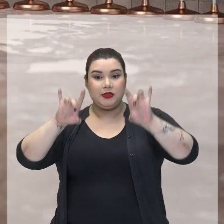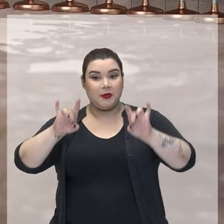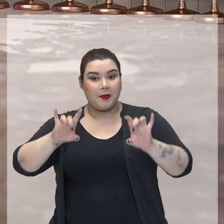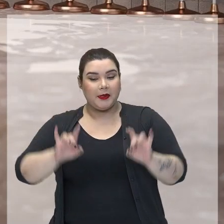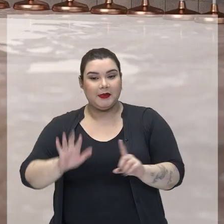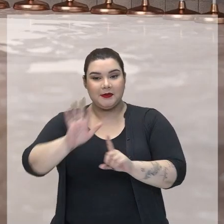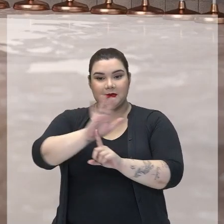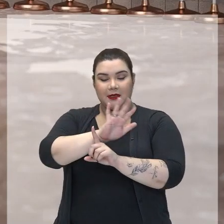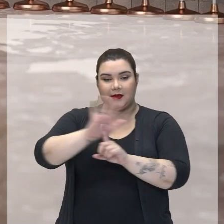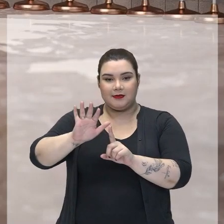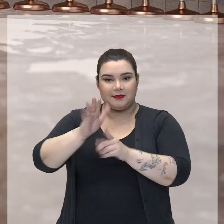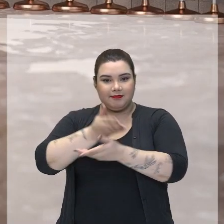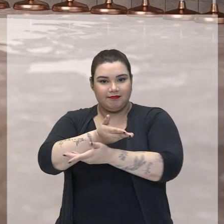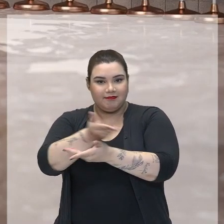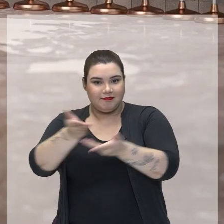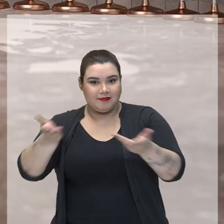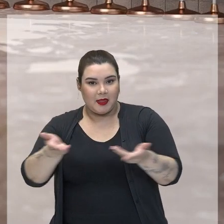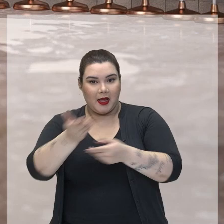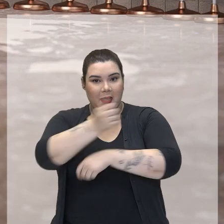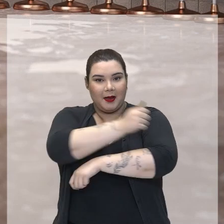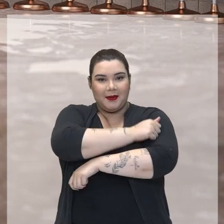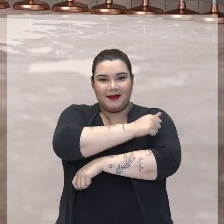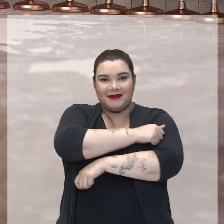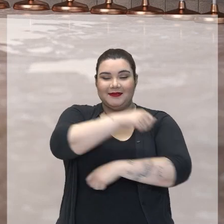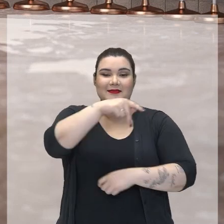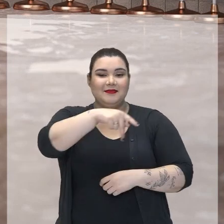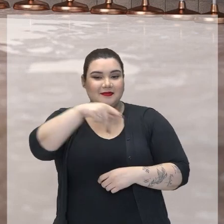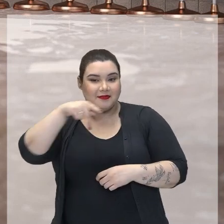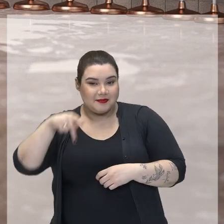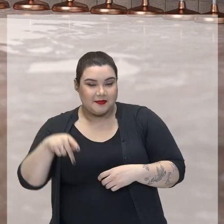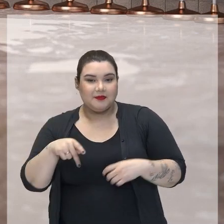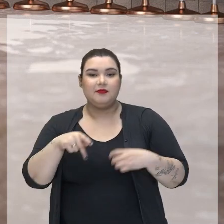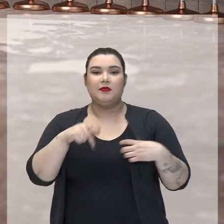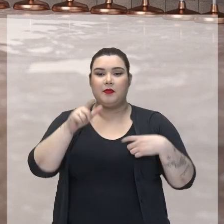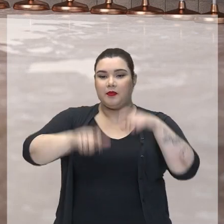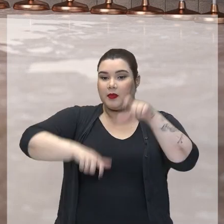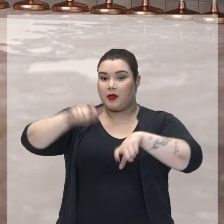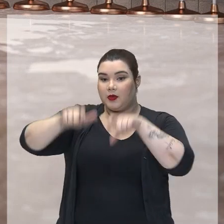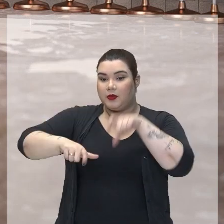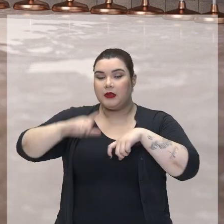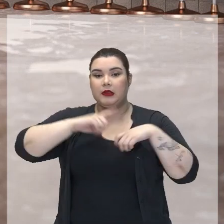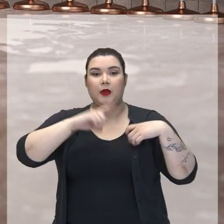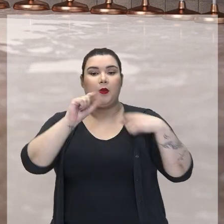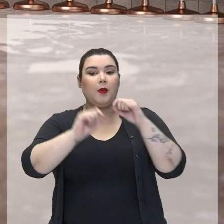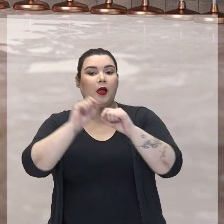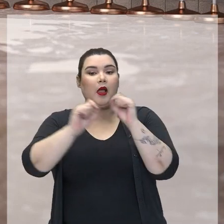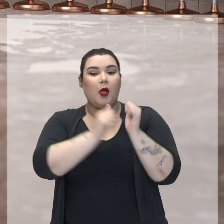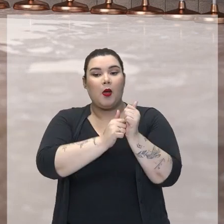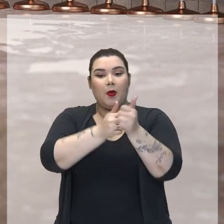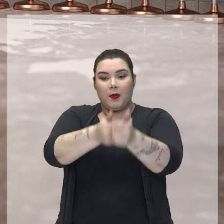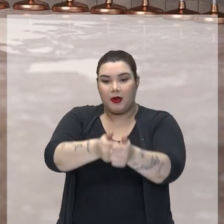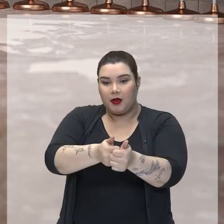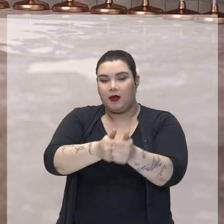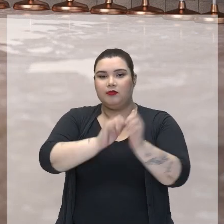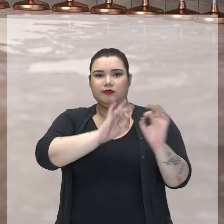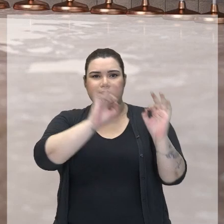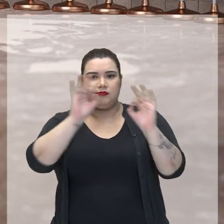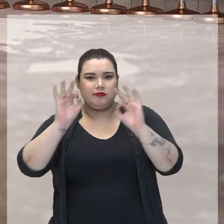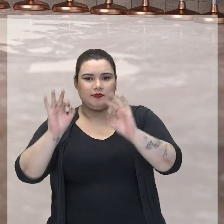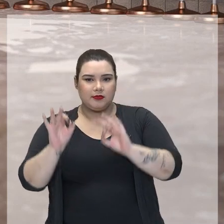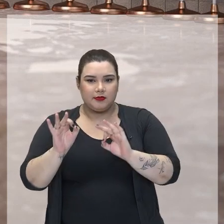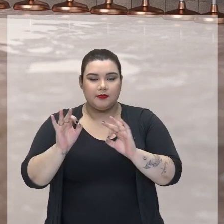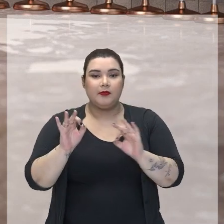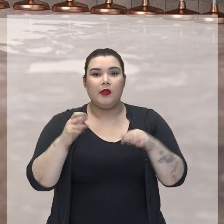agora, senhores alunos, senhores professores, pessoas que estão ali acompanhando, governantes, né?